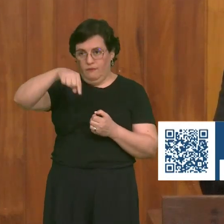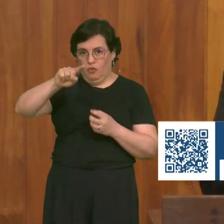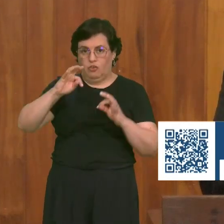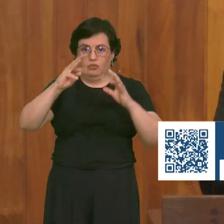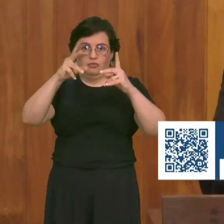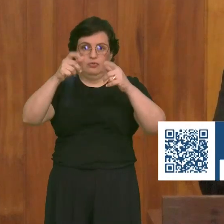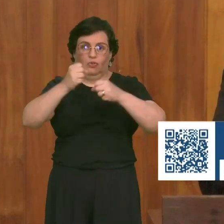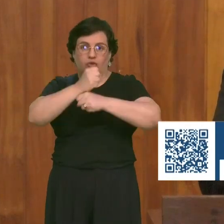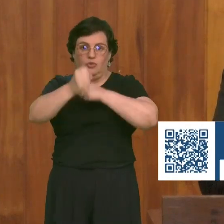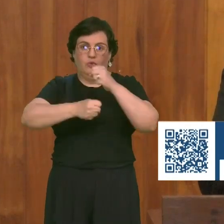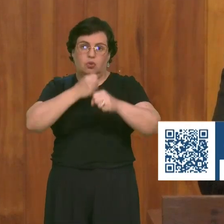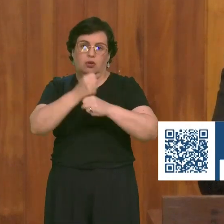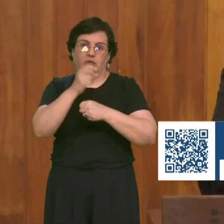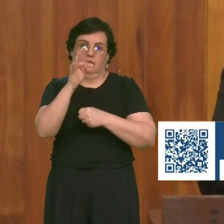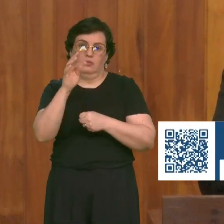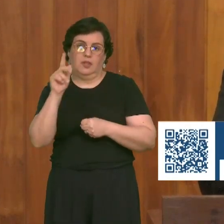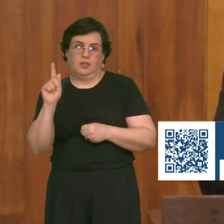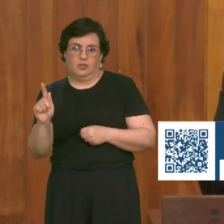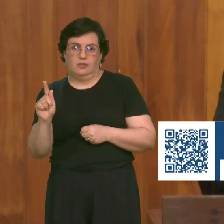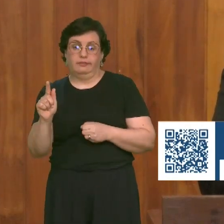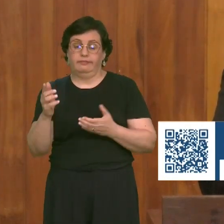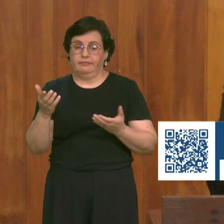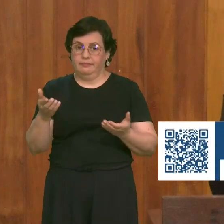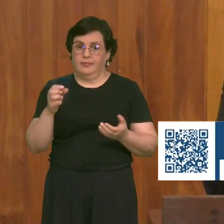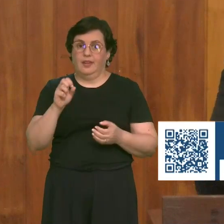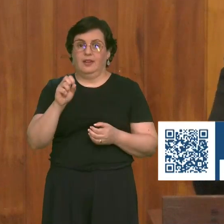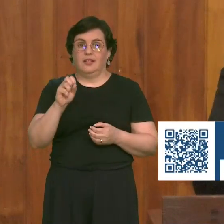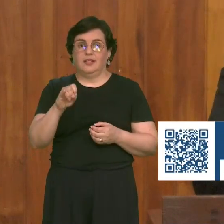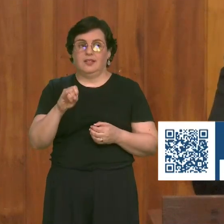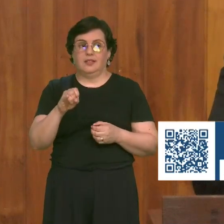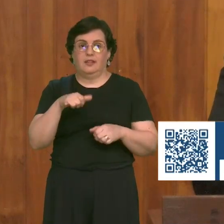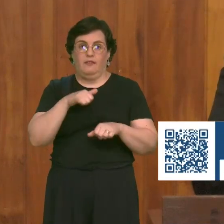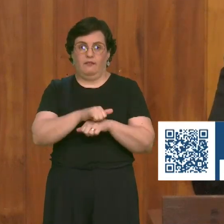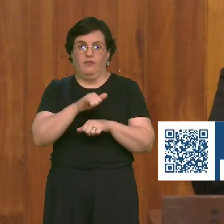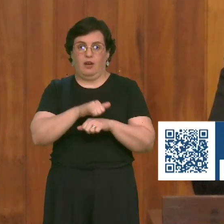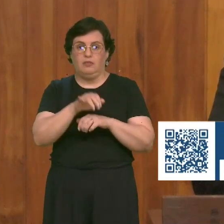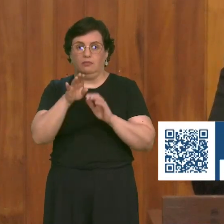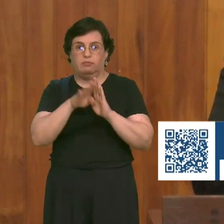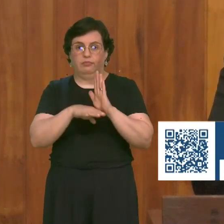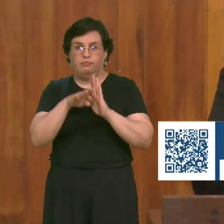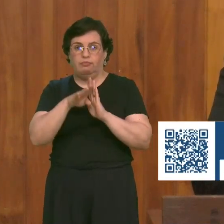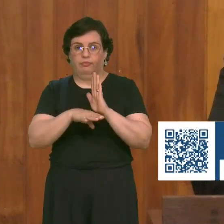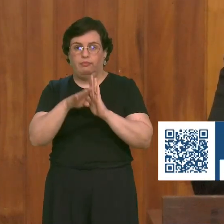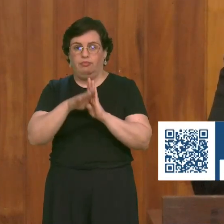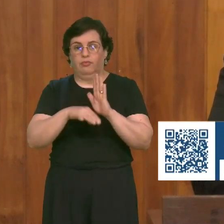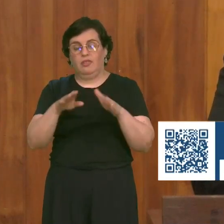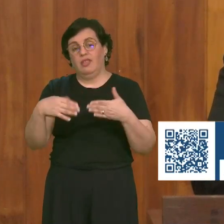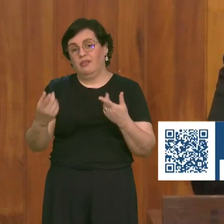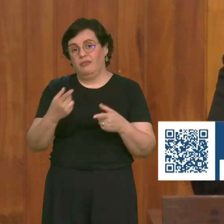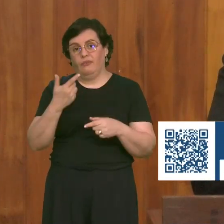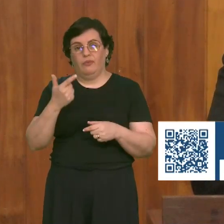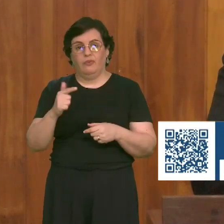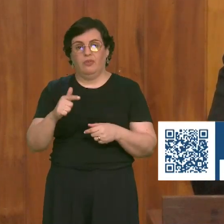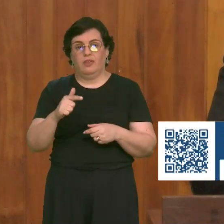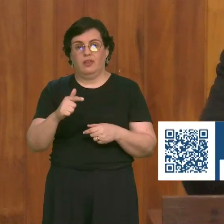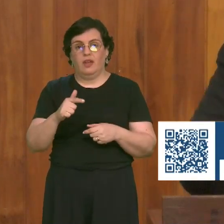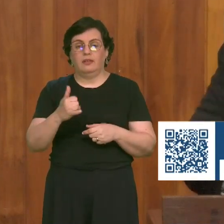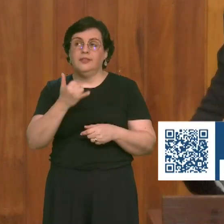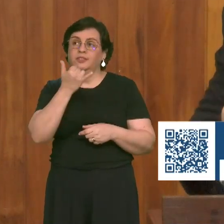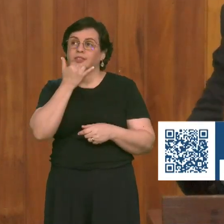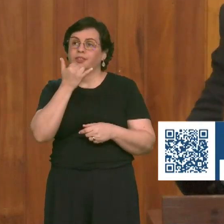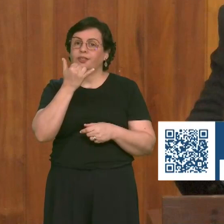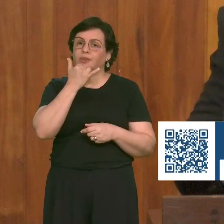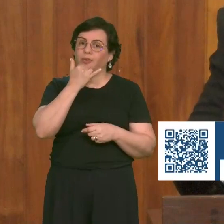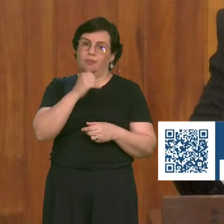todo o ano no tiro de guerra então se ele tiver a falta vai descontando aí não tem a desculpa né Eu acho que fica